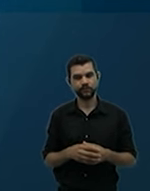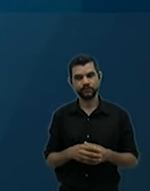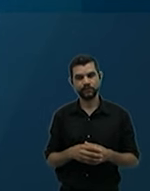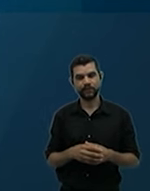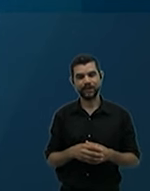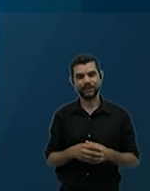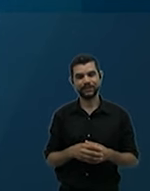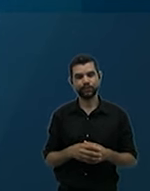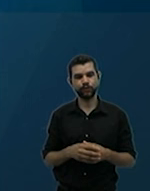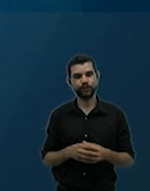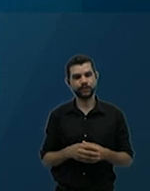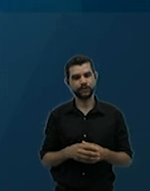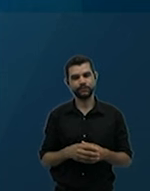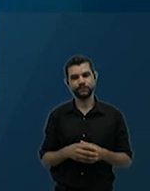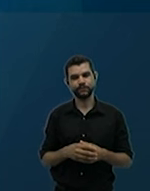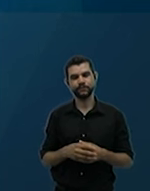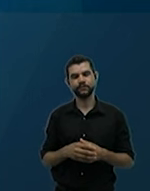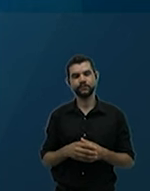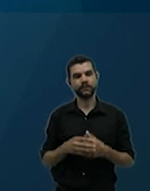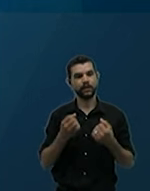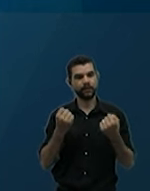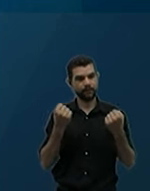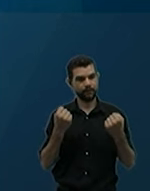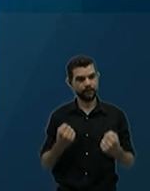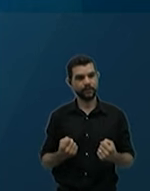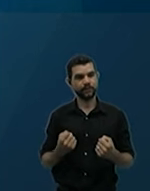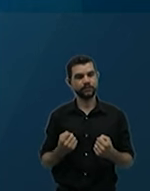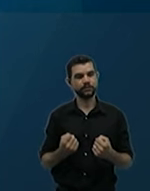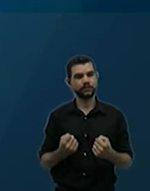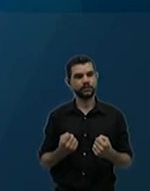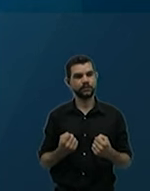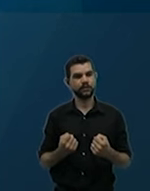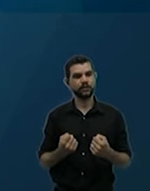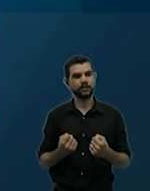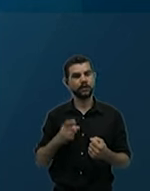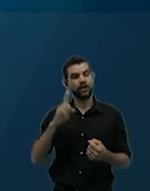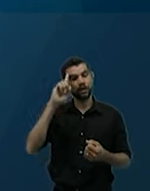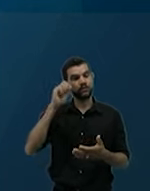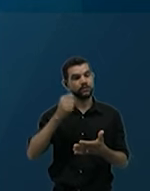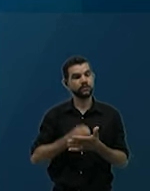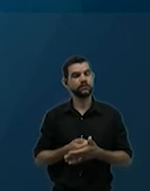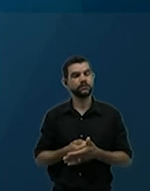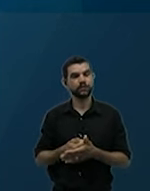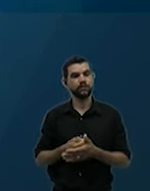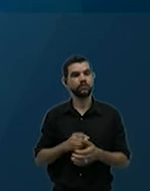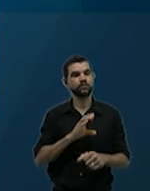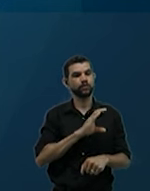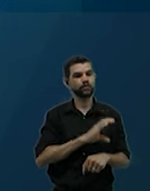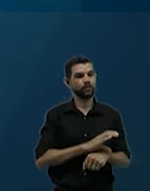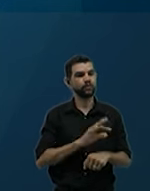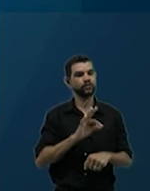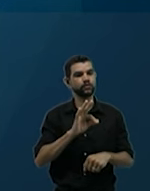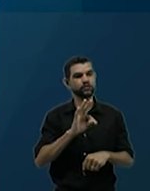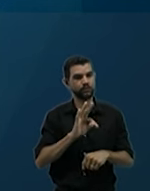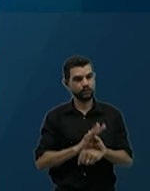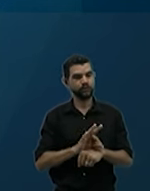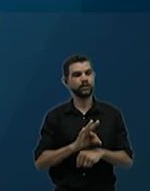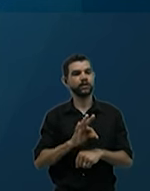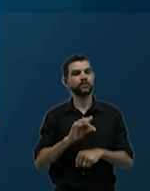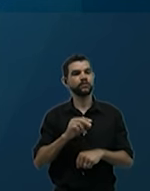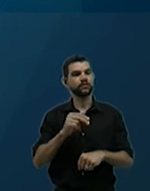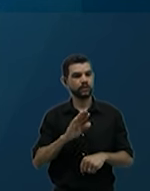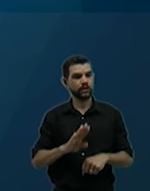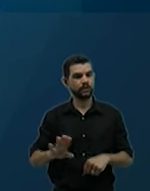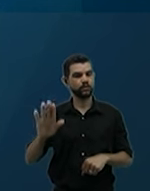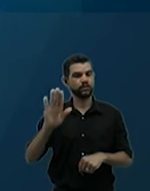as elucidativas disposições normativas constantes do Código Tributário Nacional, tornou-se praxe